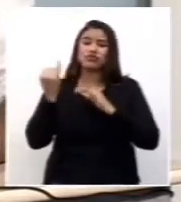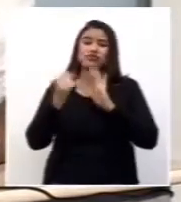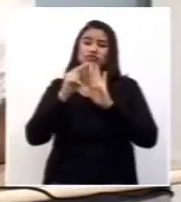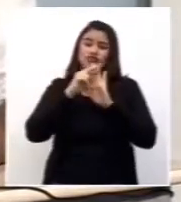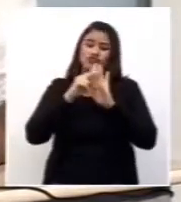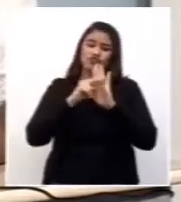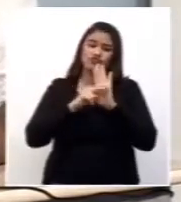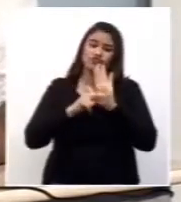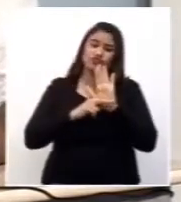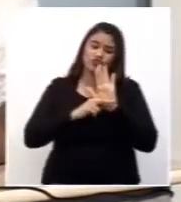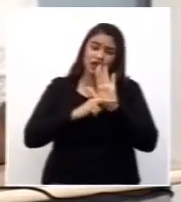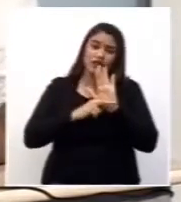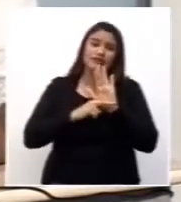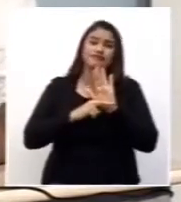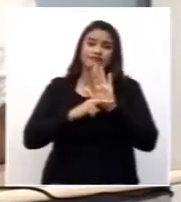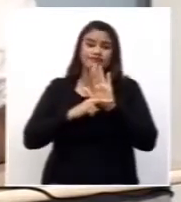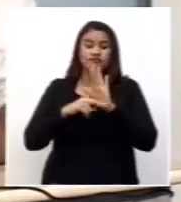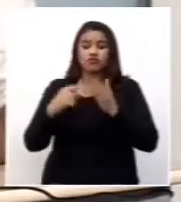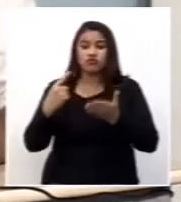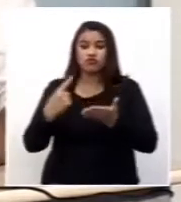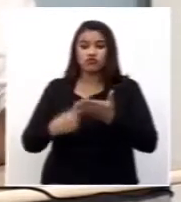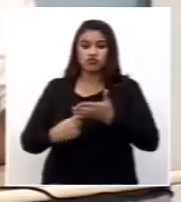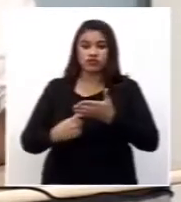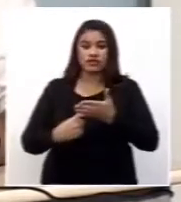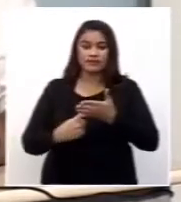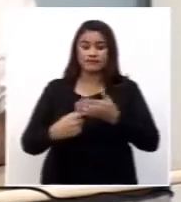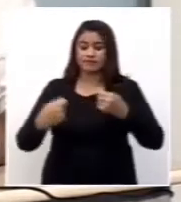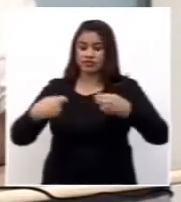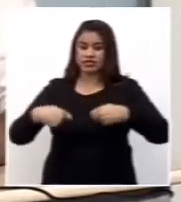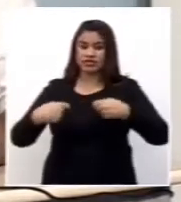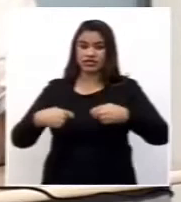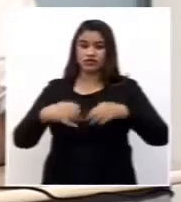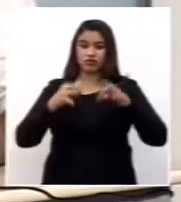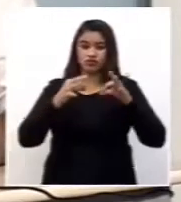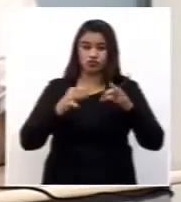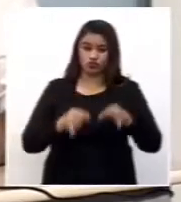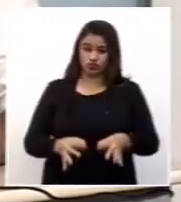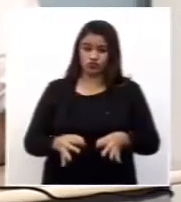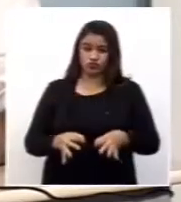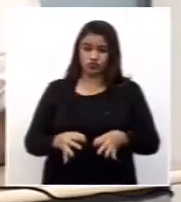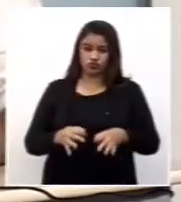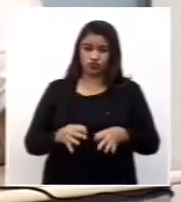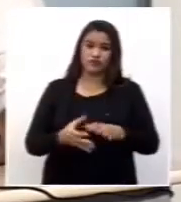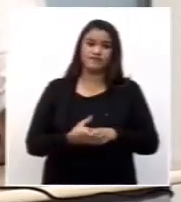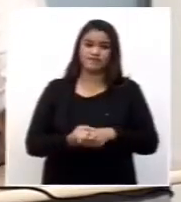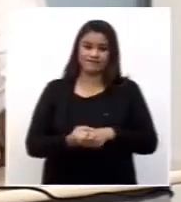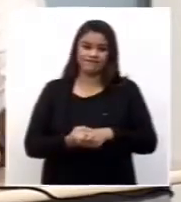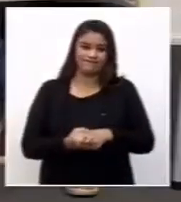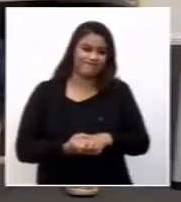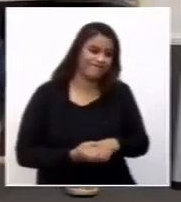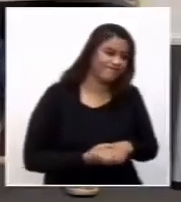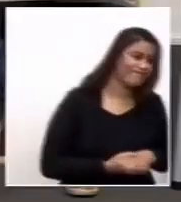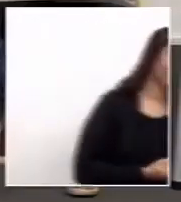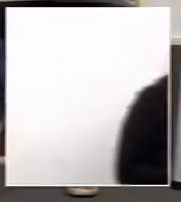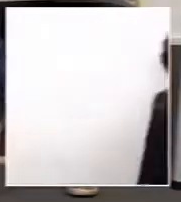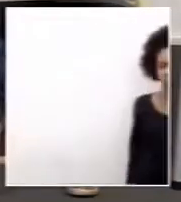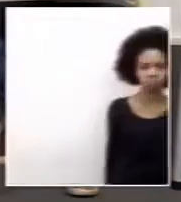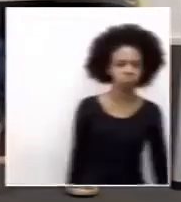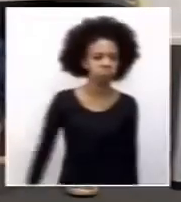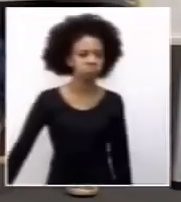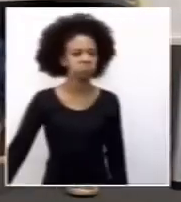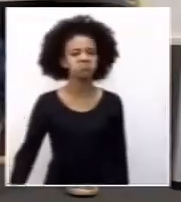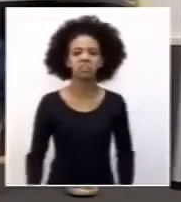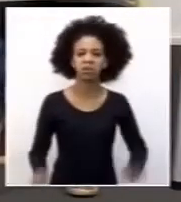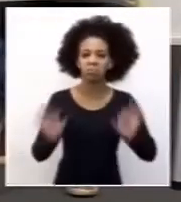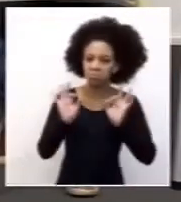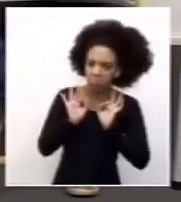e acordos sejam muito bem estabelecidos, tá, com os alunos. Perfeito, a questão da disciplina, né, o